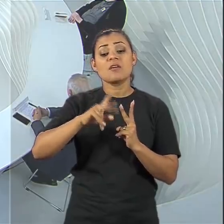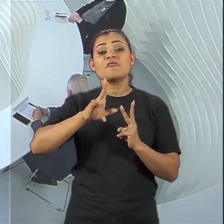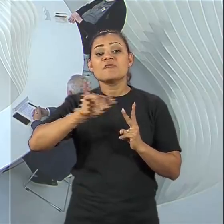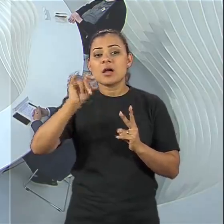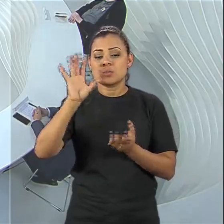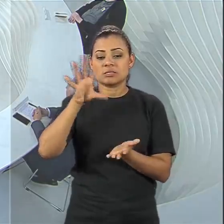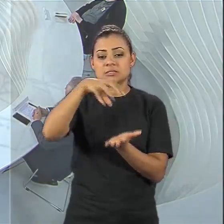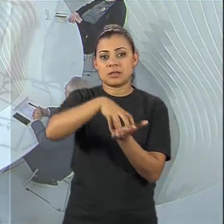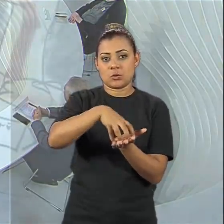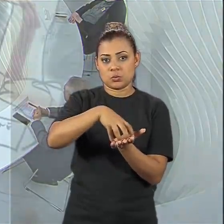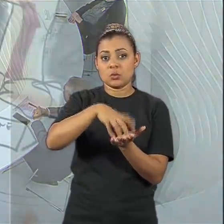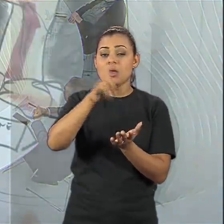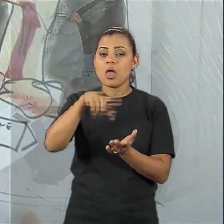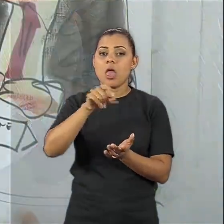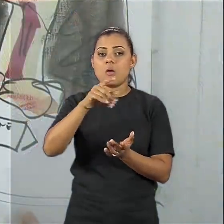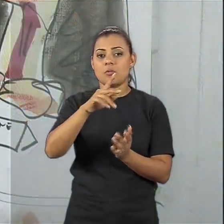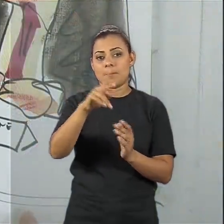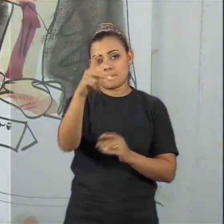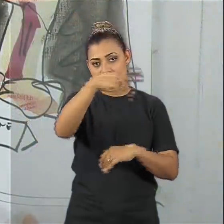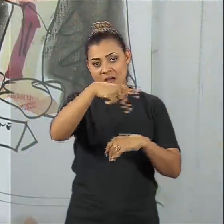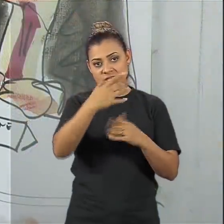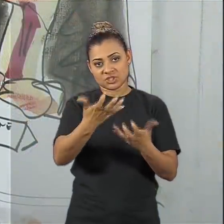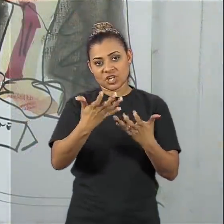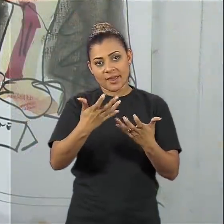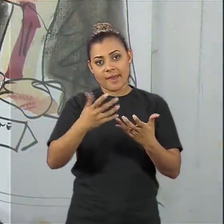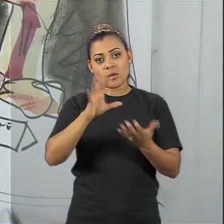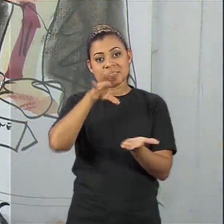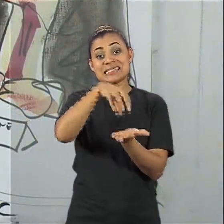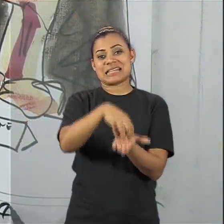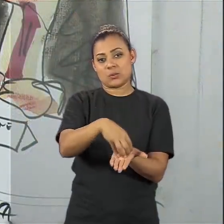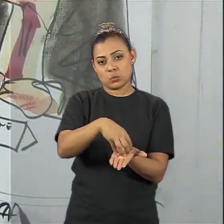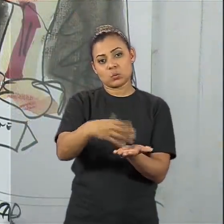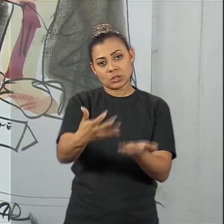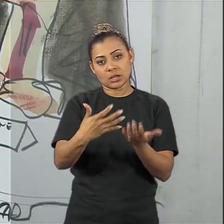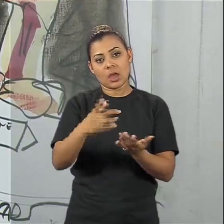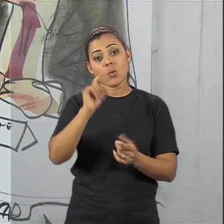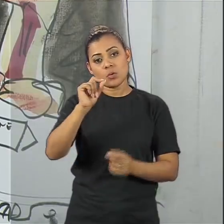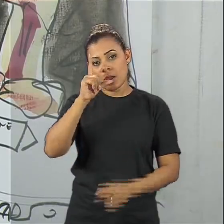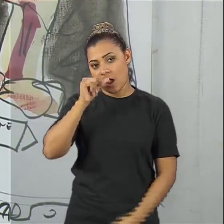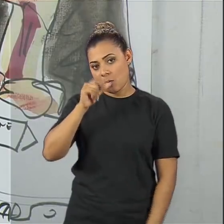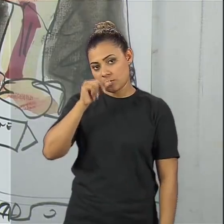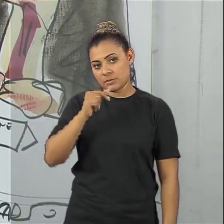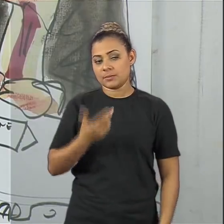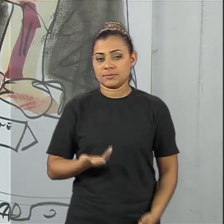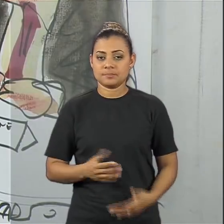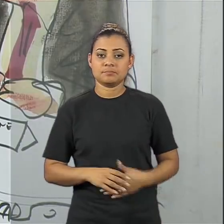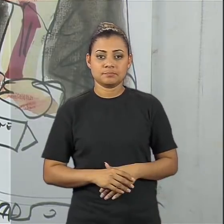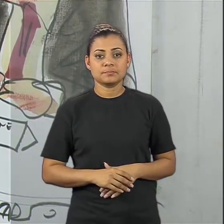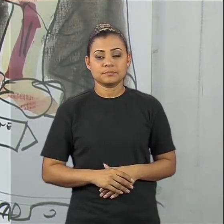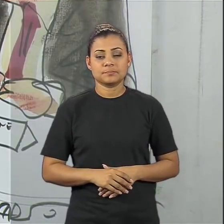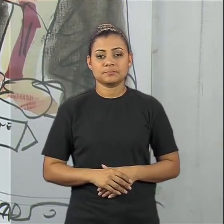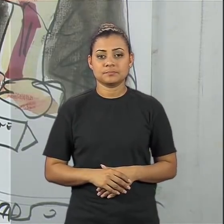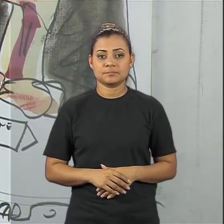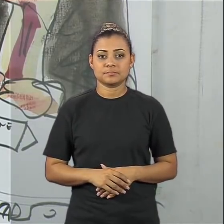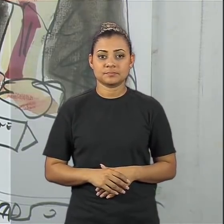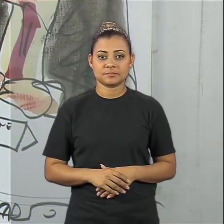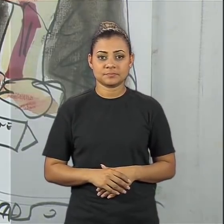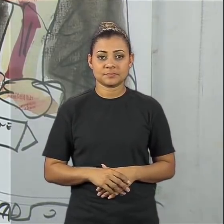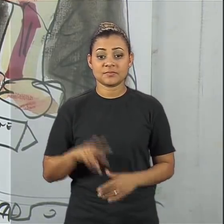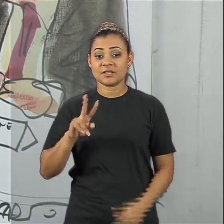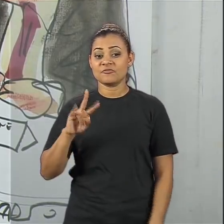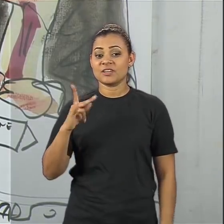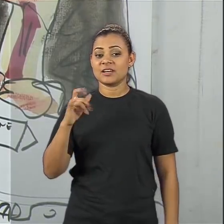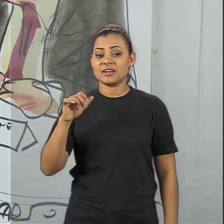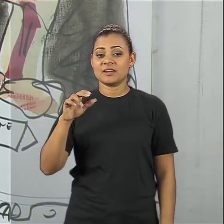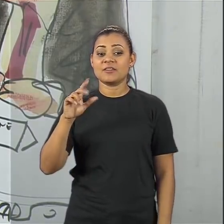de centro, que é o que o país representa, que é o candidato Alckmin. Por aí. Vilhena, e você? O